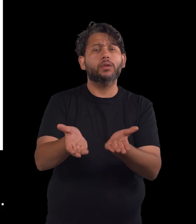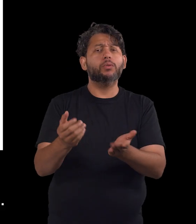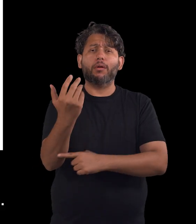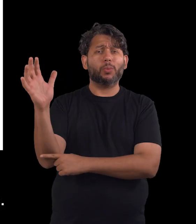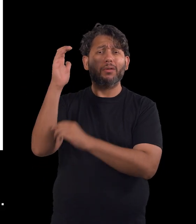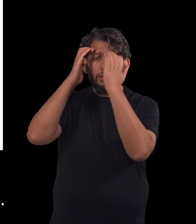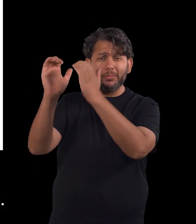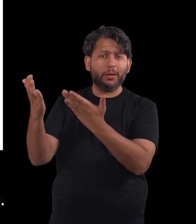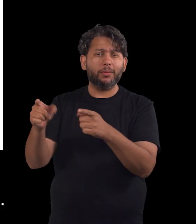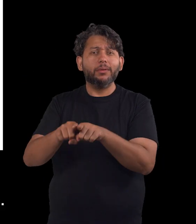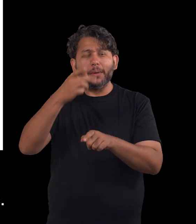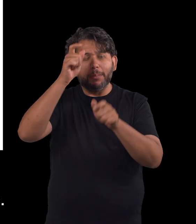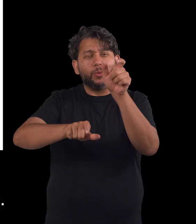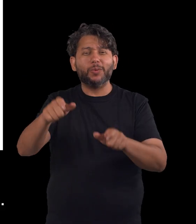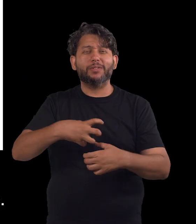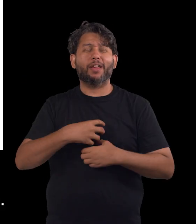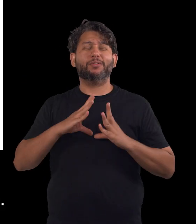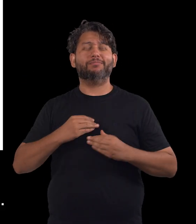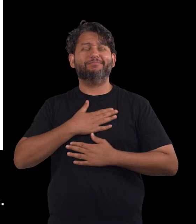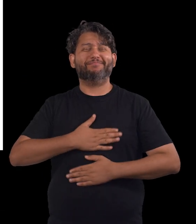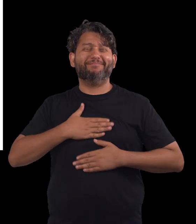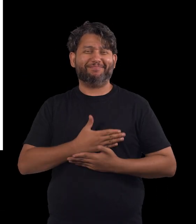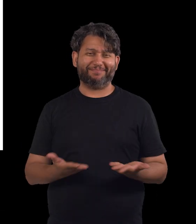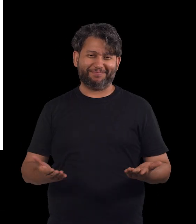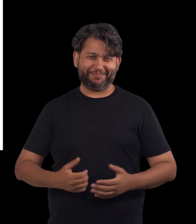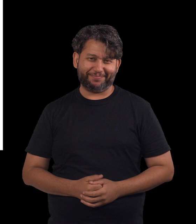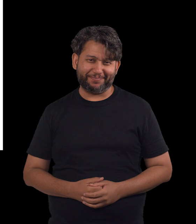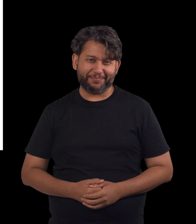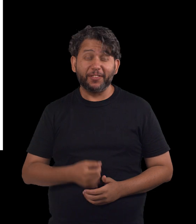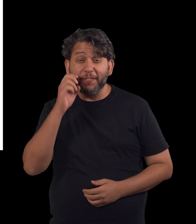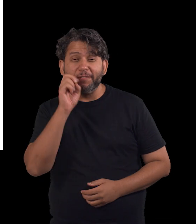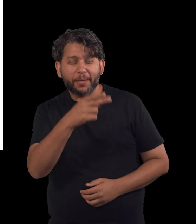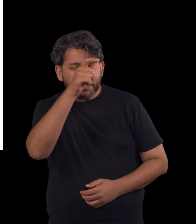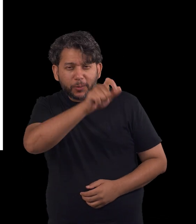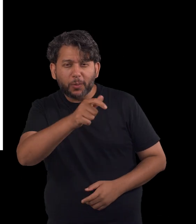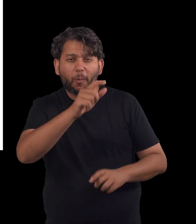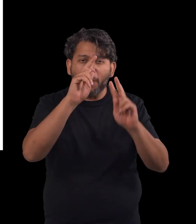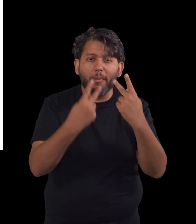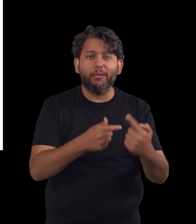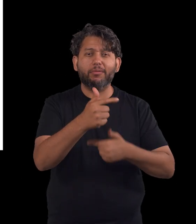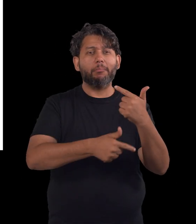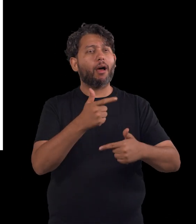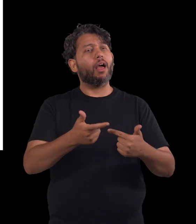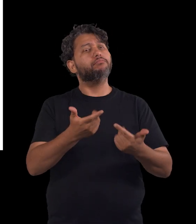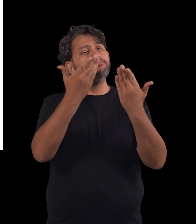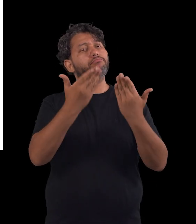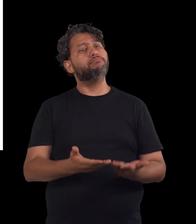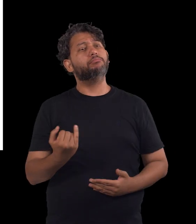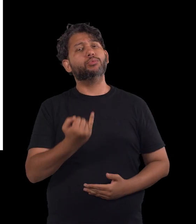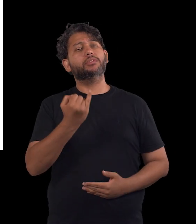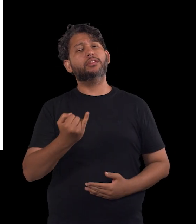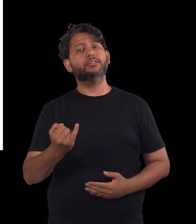a natureza e promovam o bem-estar das pessoas. É enxergar o trabalho humano com